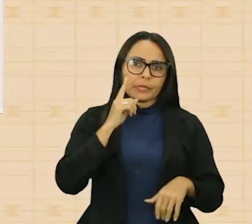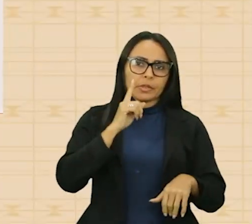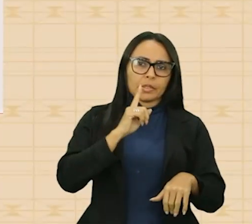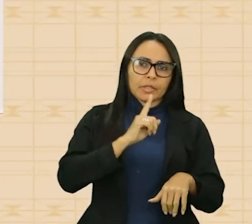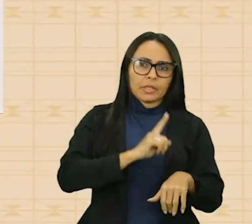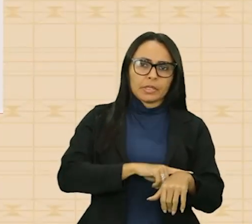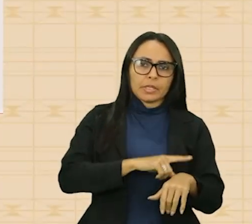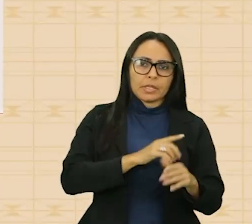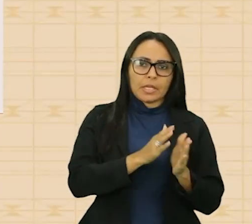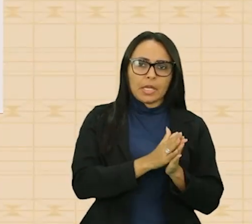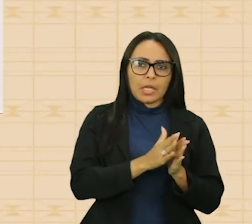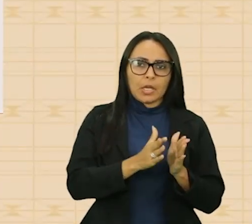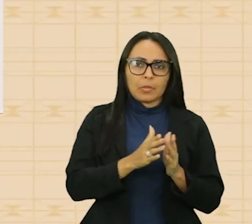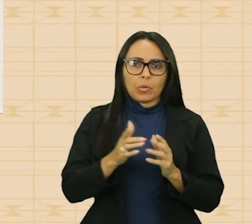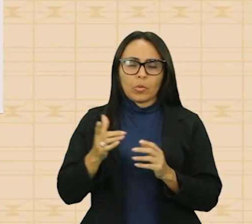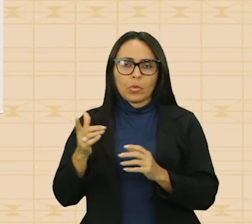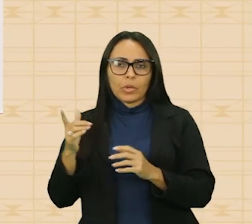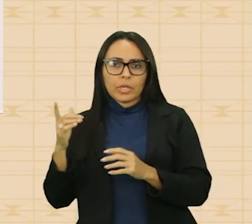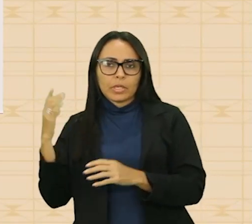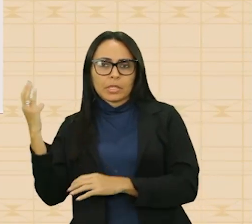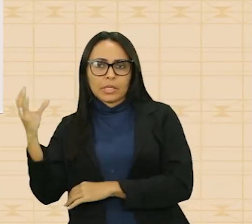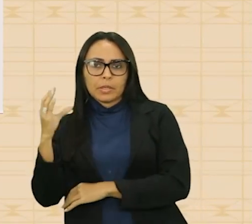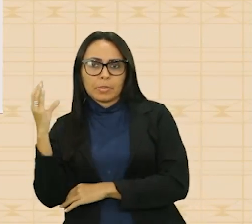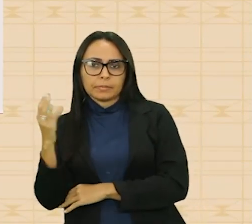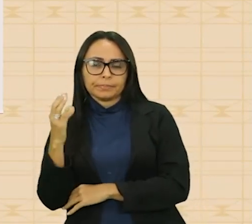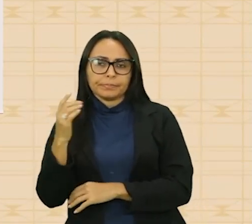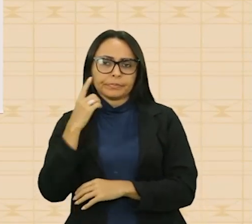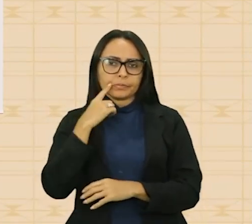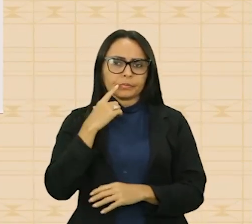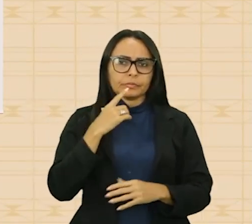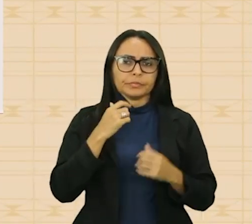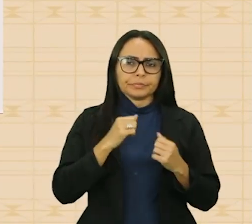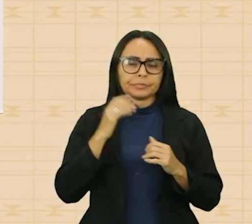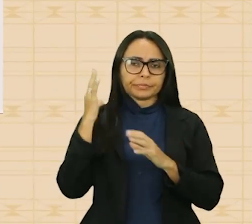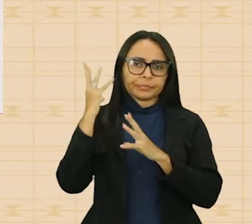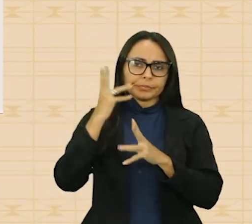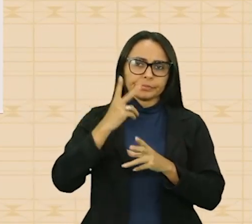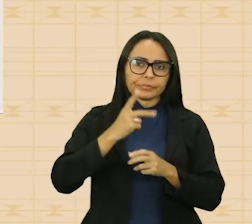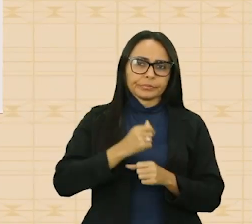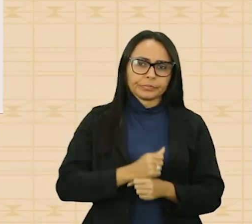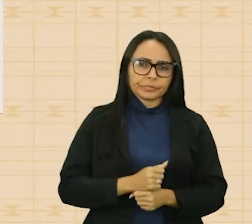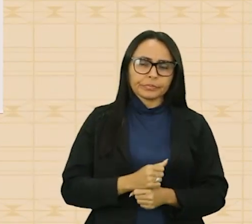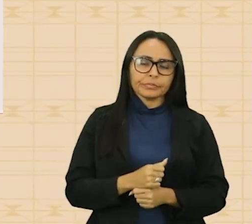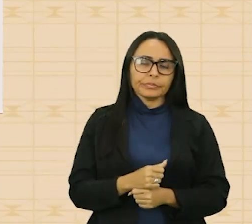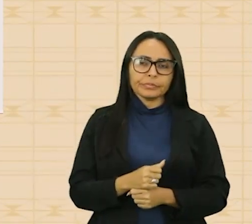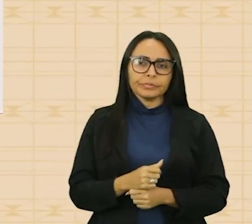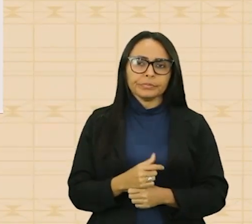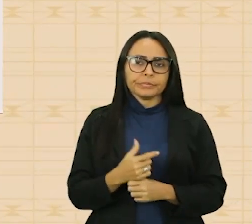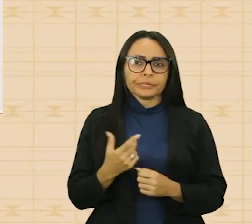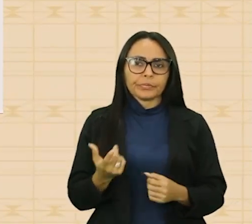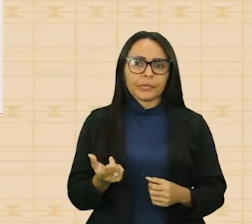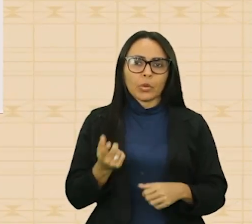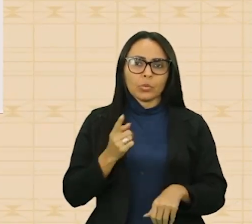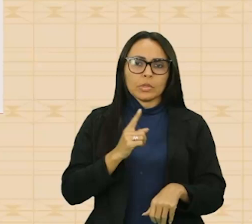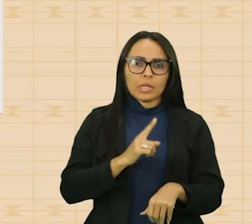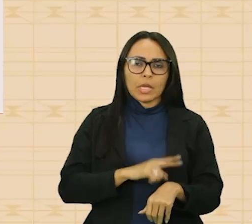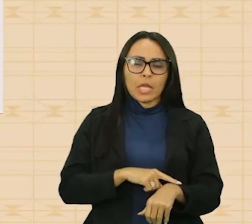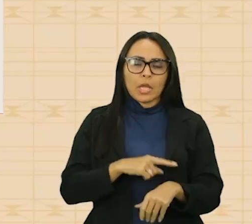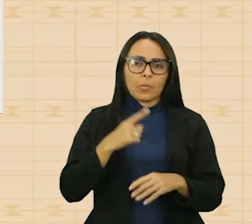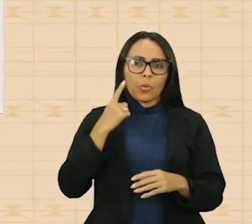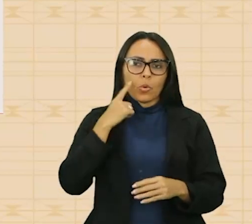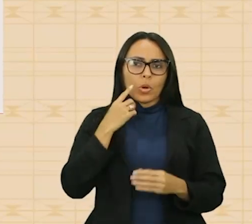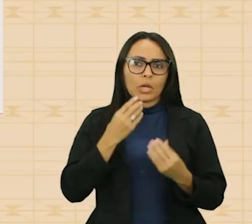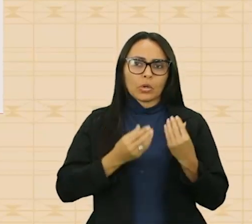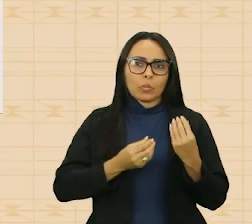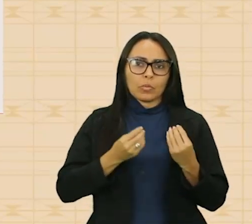aí na tela. Então, se eu pudesse aí resumir em poucas palavras, o tempo é como se fosse o